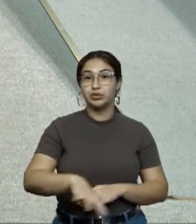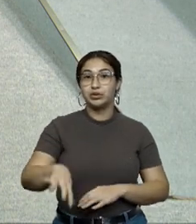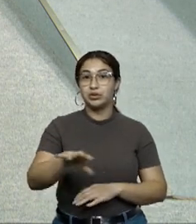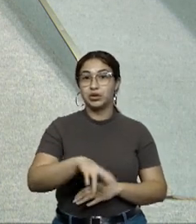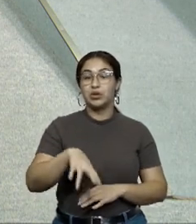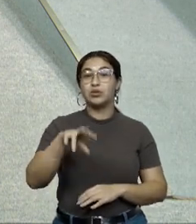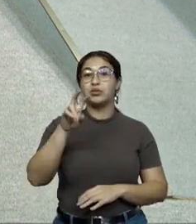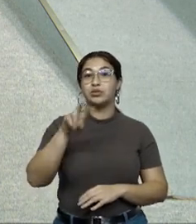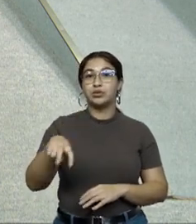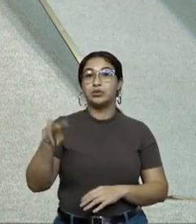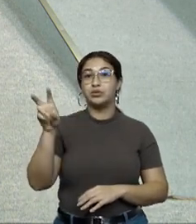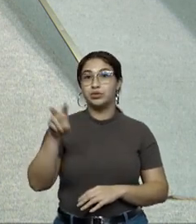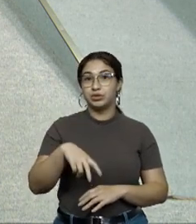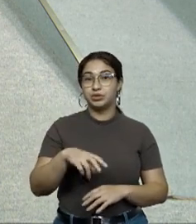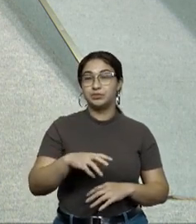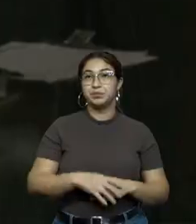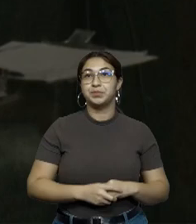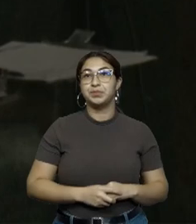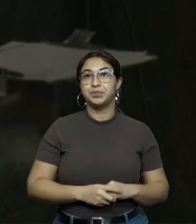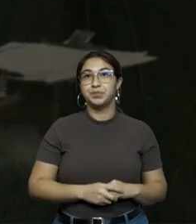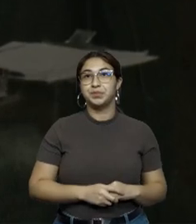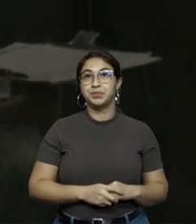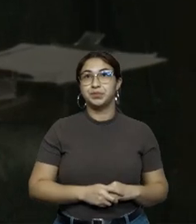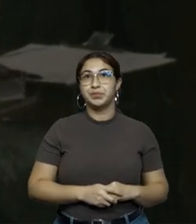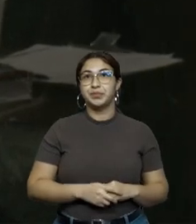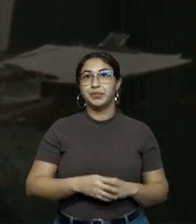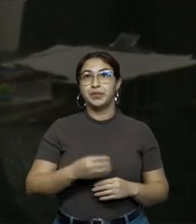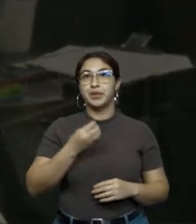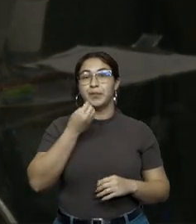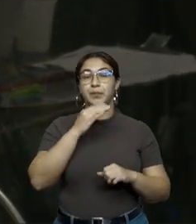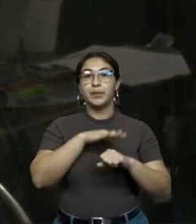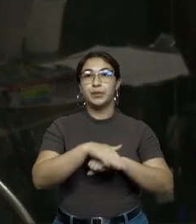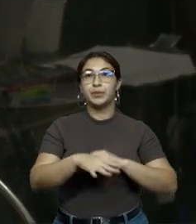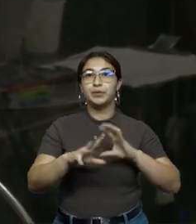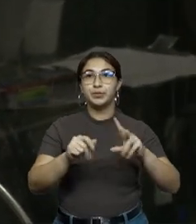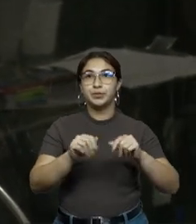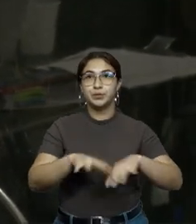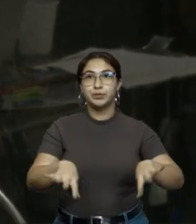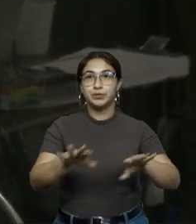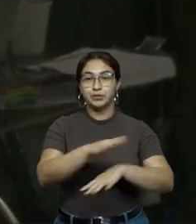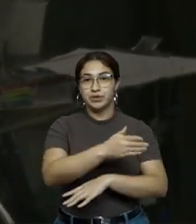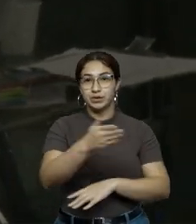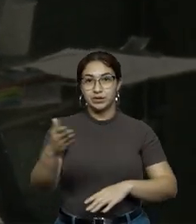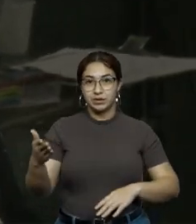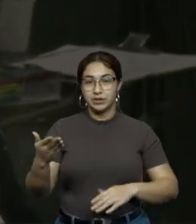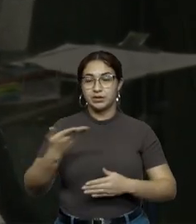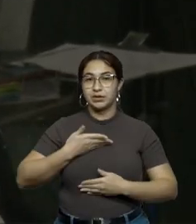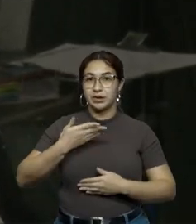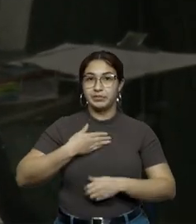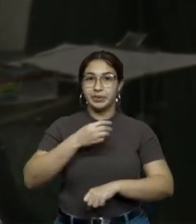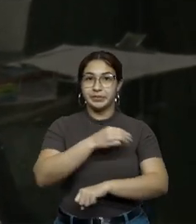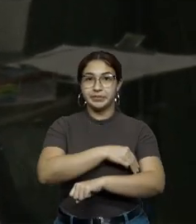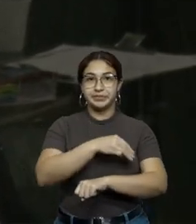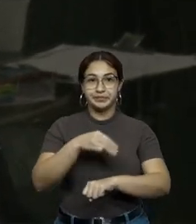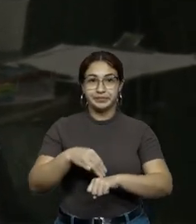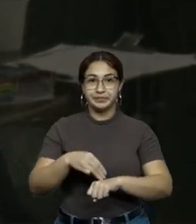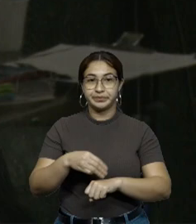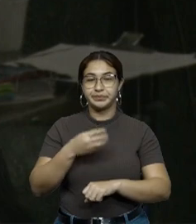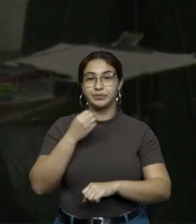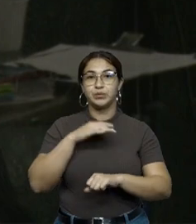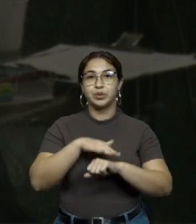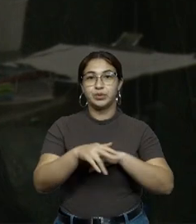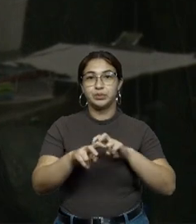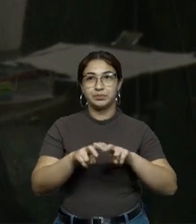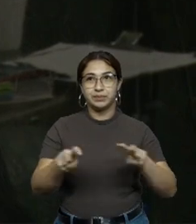Carlos Boa noite a todas todas as companheiras e companheiros do magistério Boa noite a mesa é